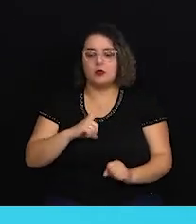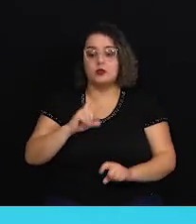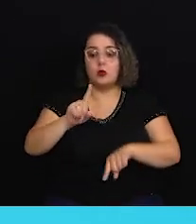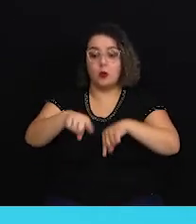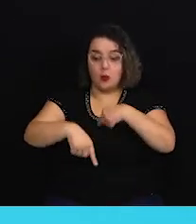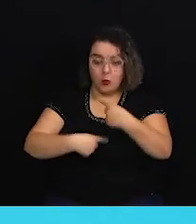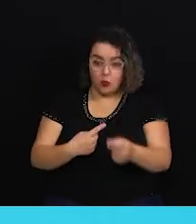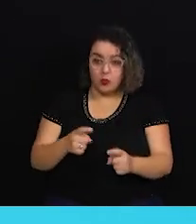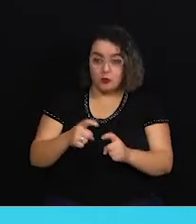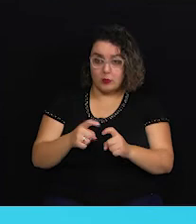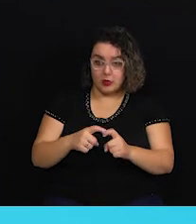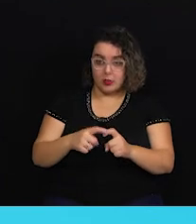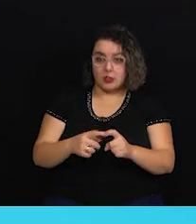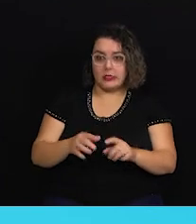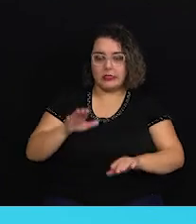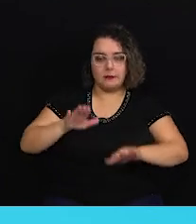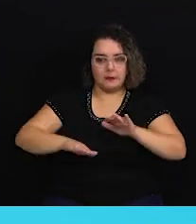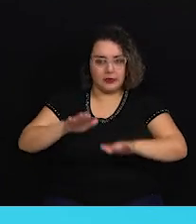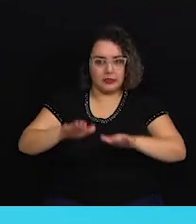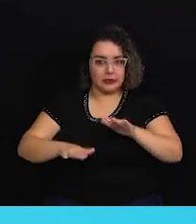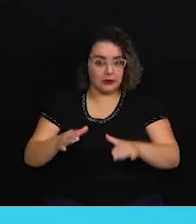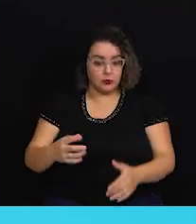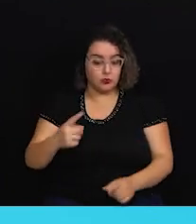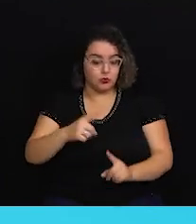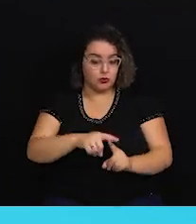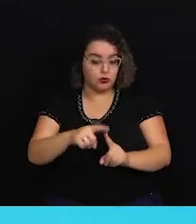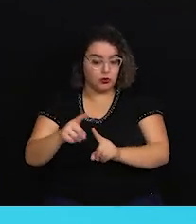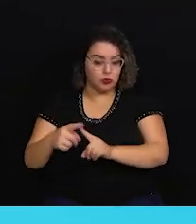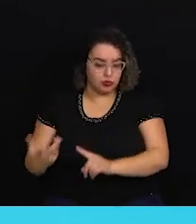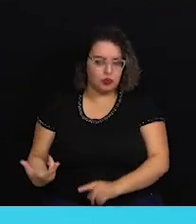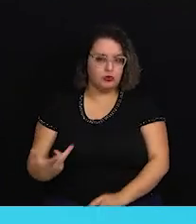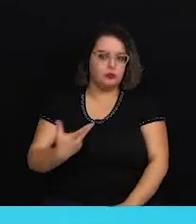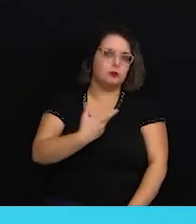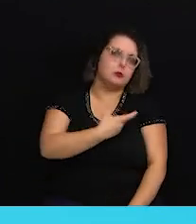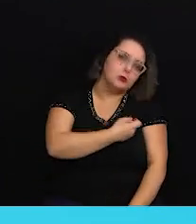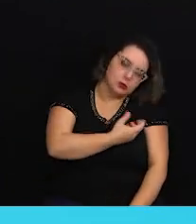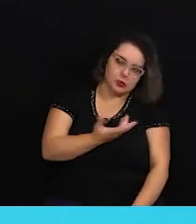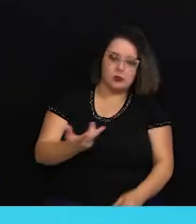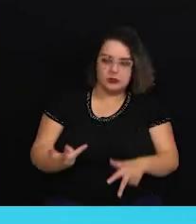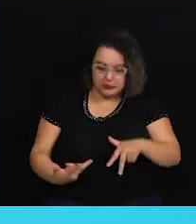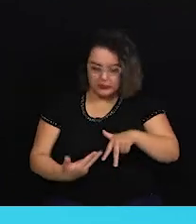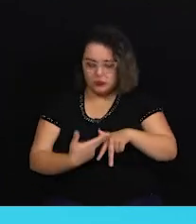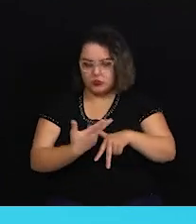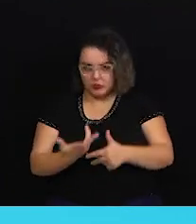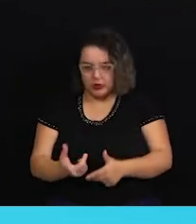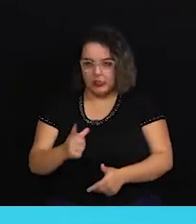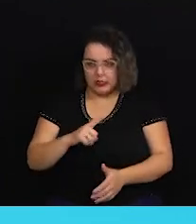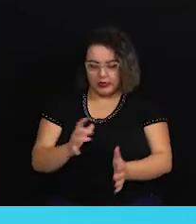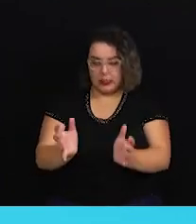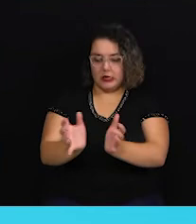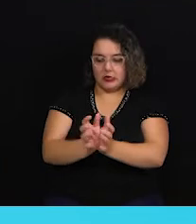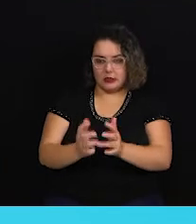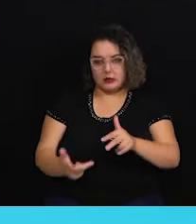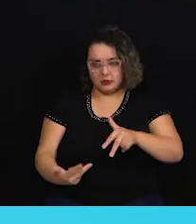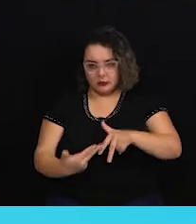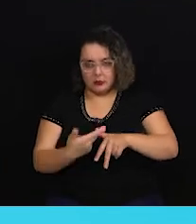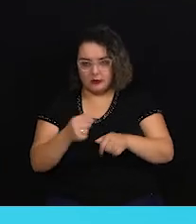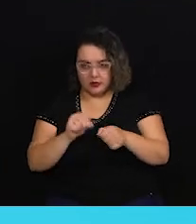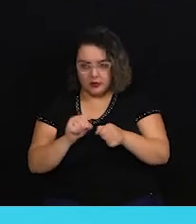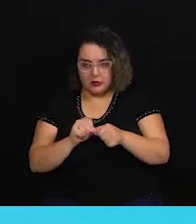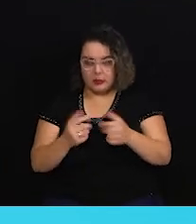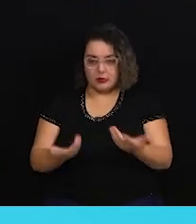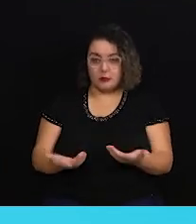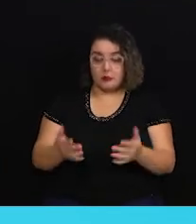outro anestesista, dependendo do porte da cirurgia, né? Além disso, o que é fundamental, tem a equipe cirúrgica que vai estar fazendo a